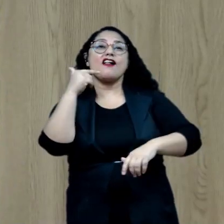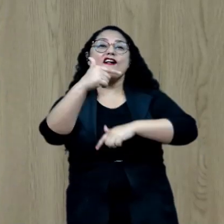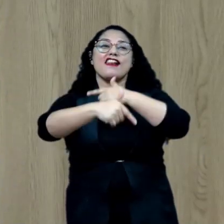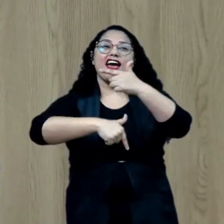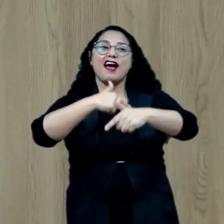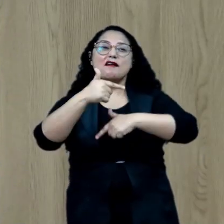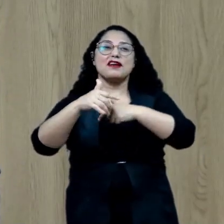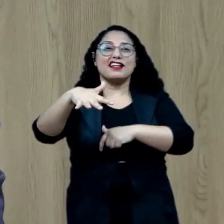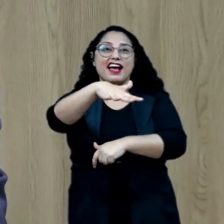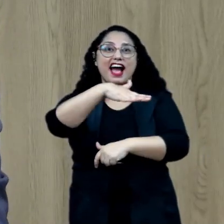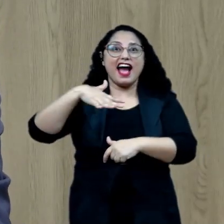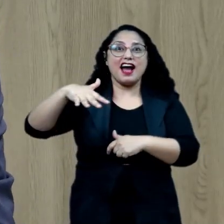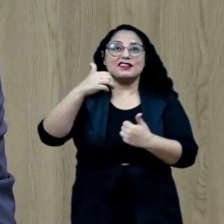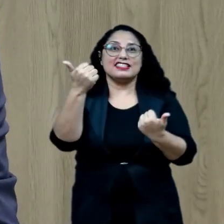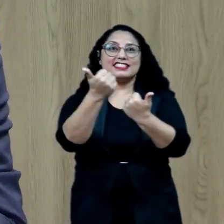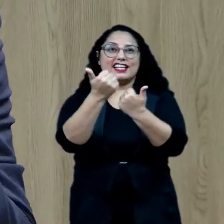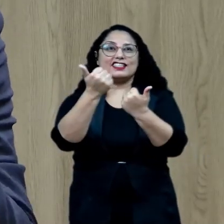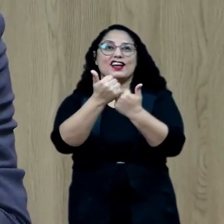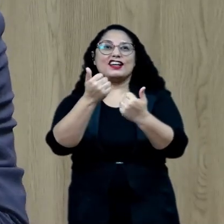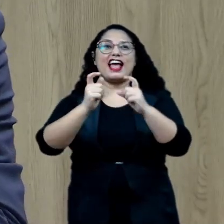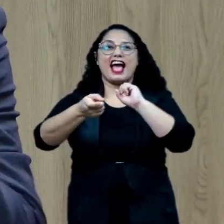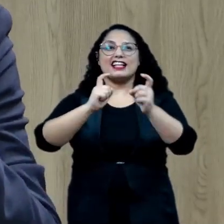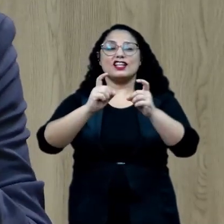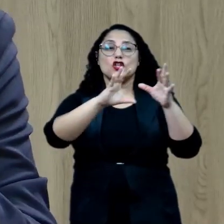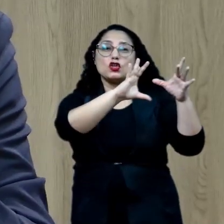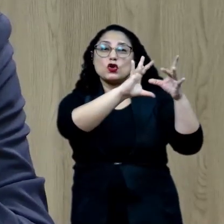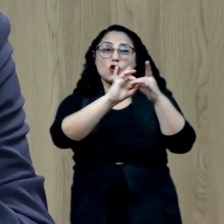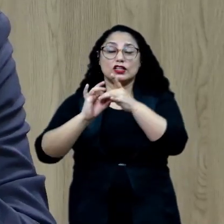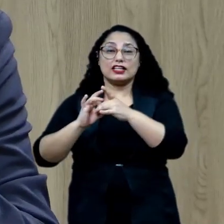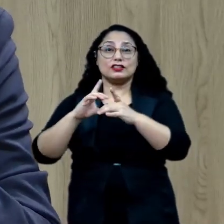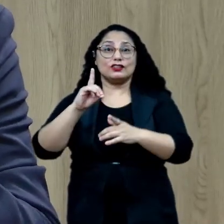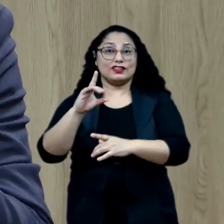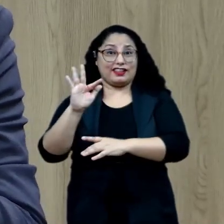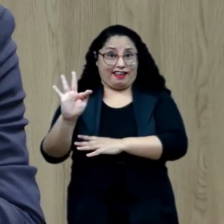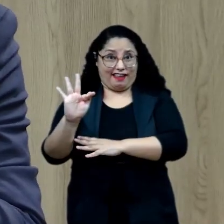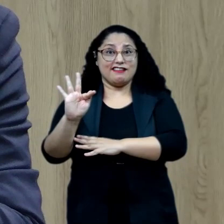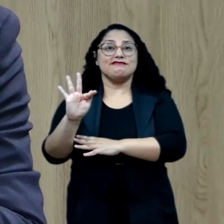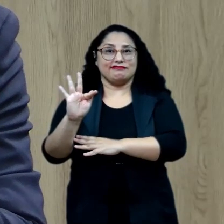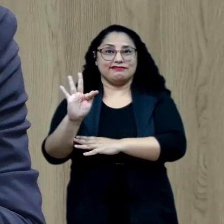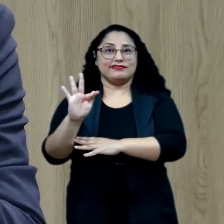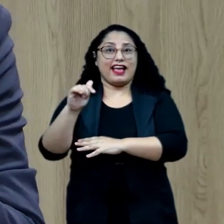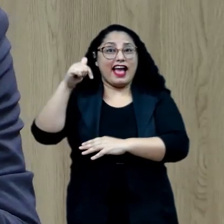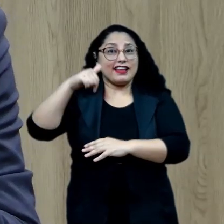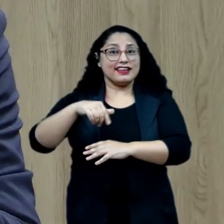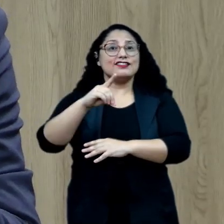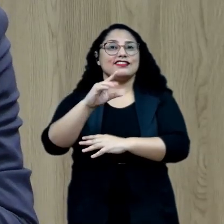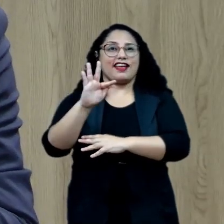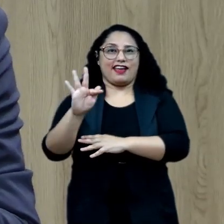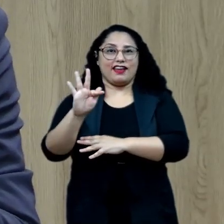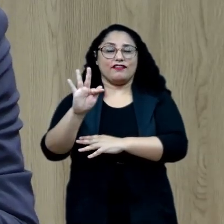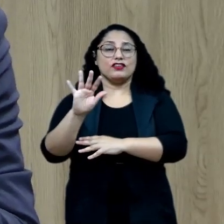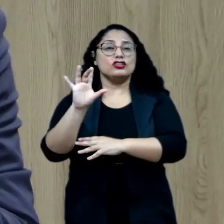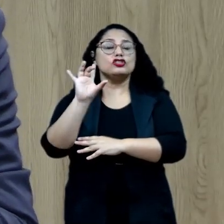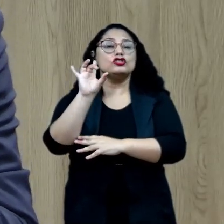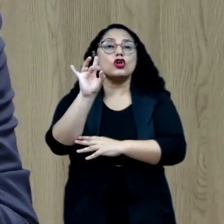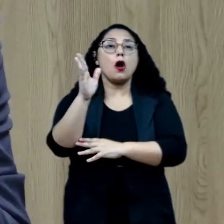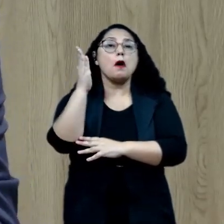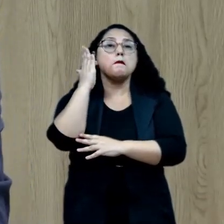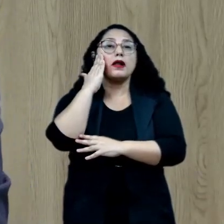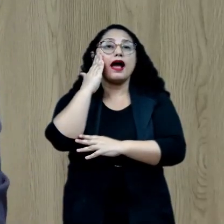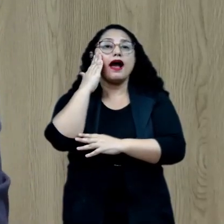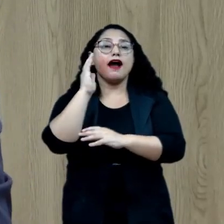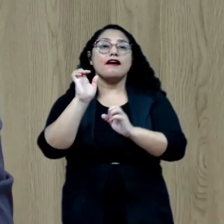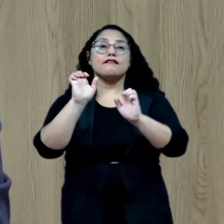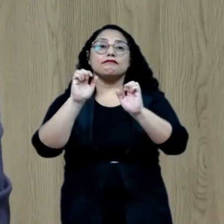atuação no âmbito da assessoria administrativa no contexto do Distrito Federal. Então, aqui no Distrito Federal, só para